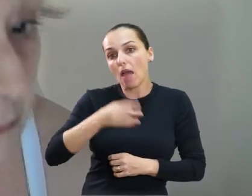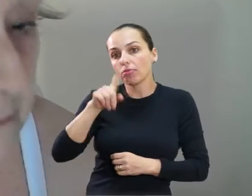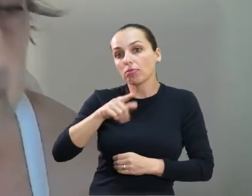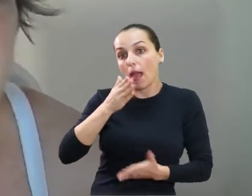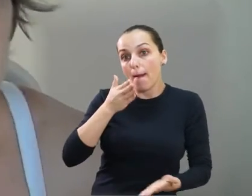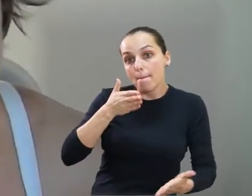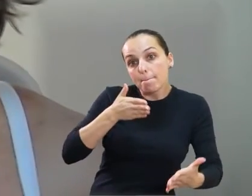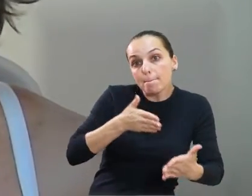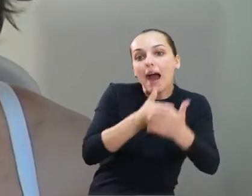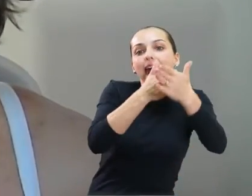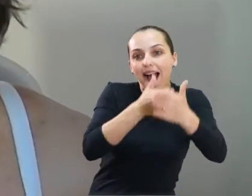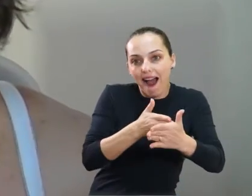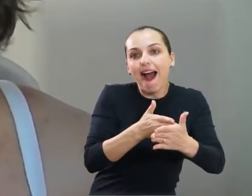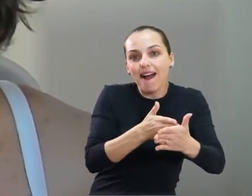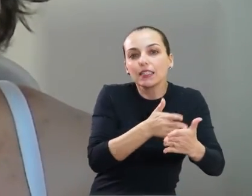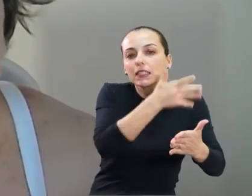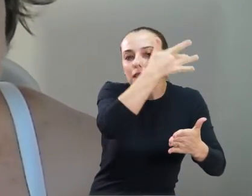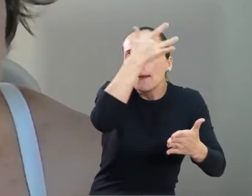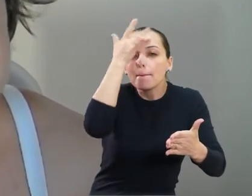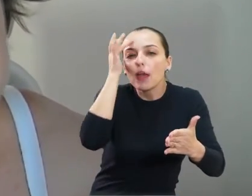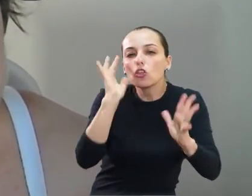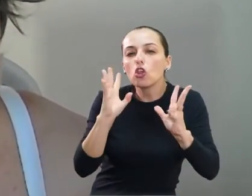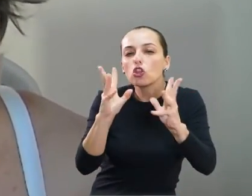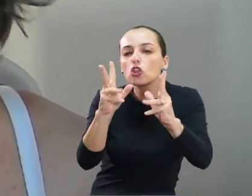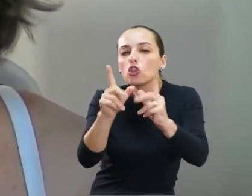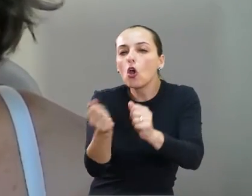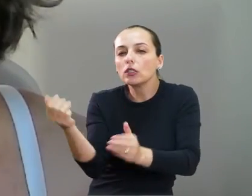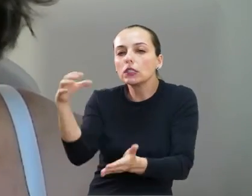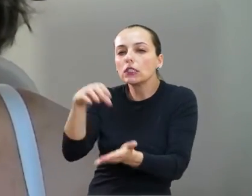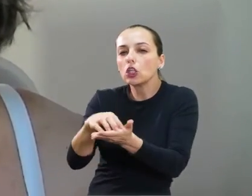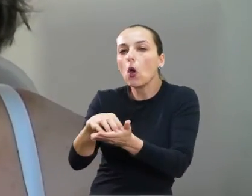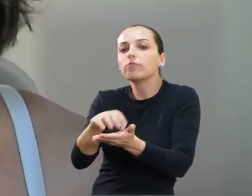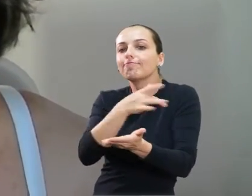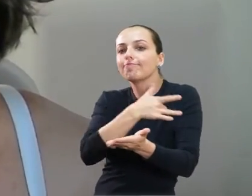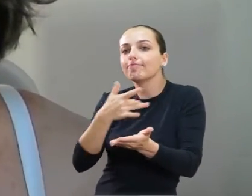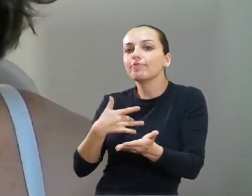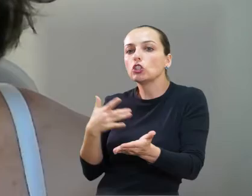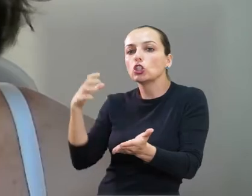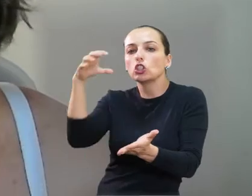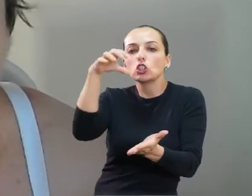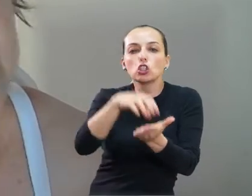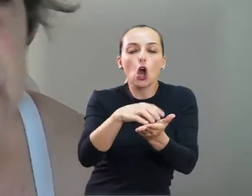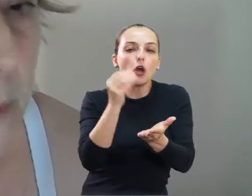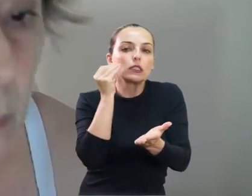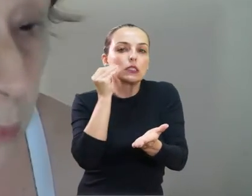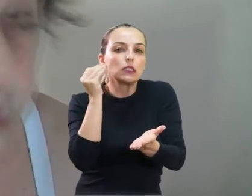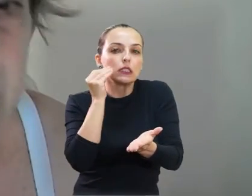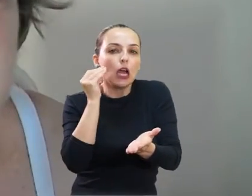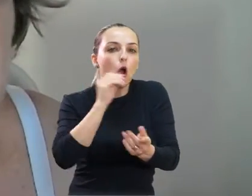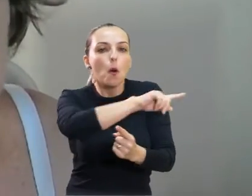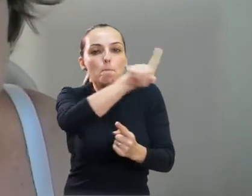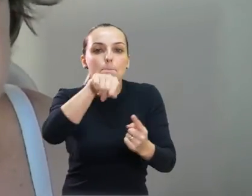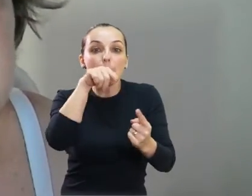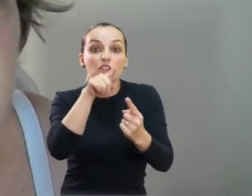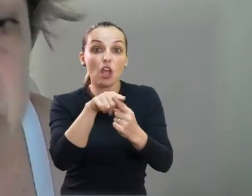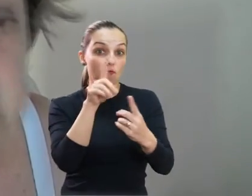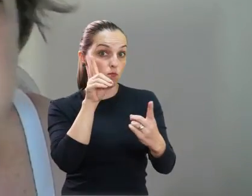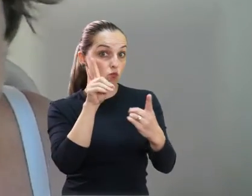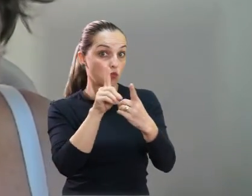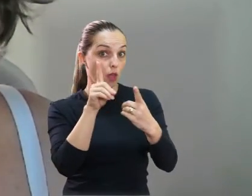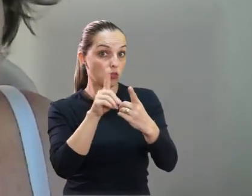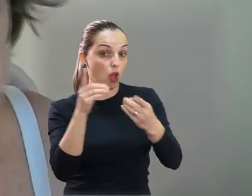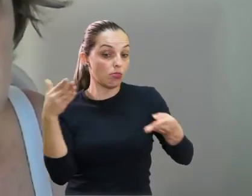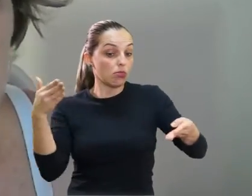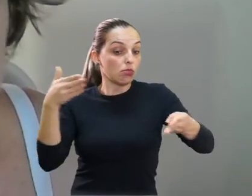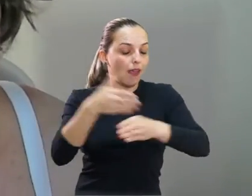eu, né, que seja um dos empecilhos para que as pessoas procurem as unidades